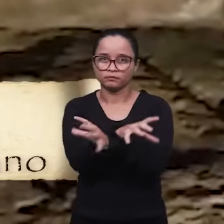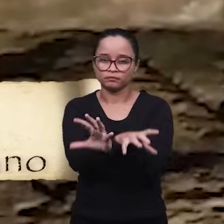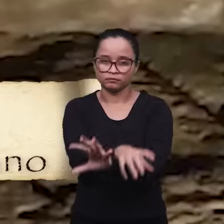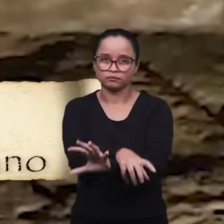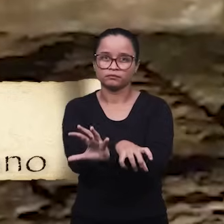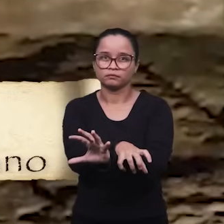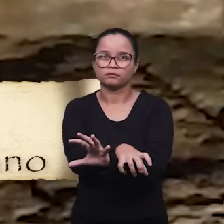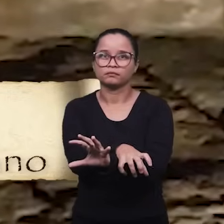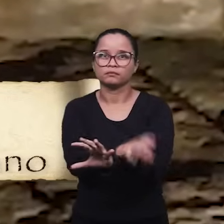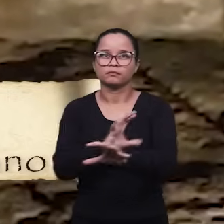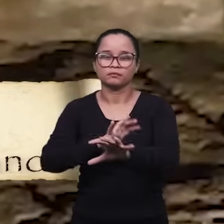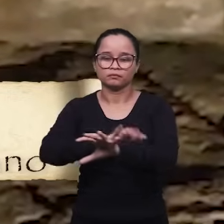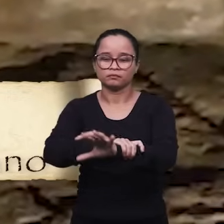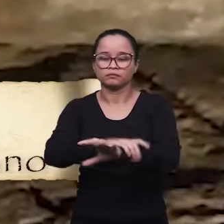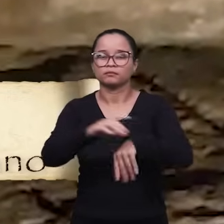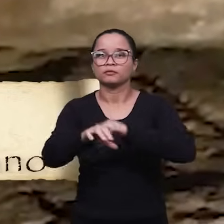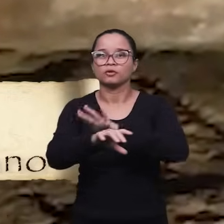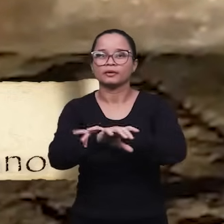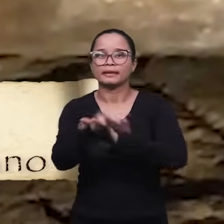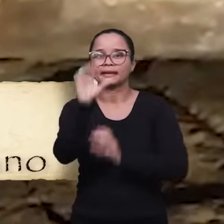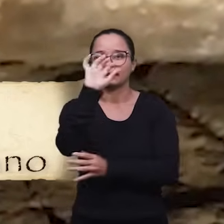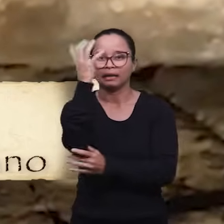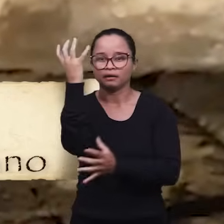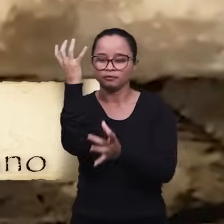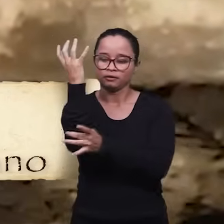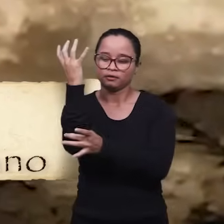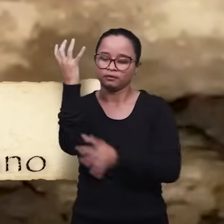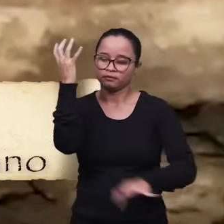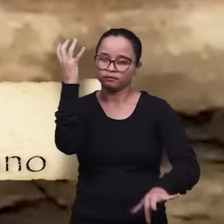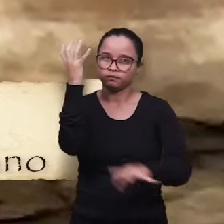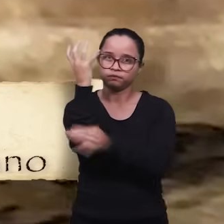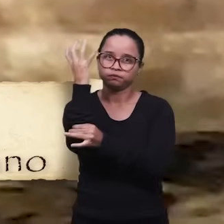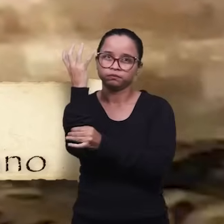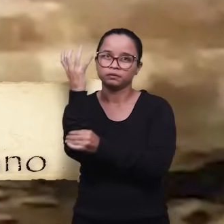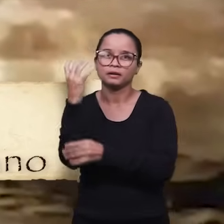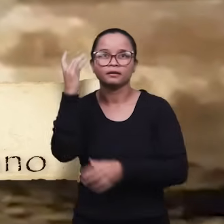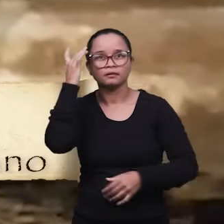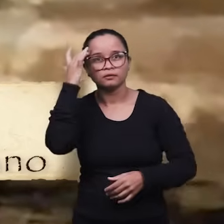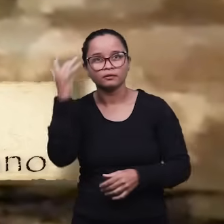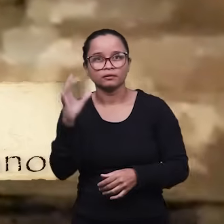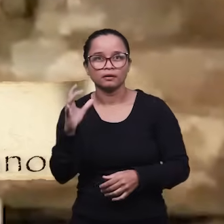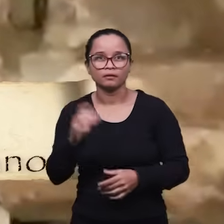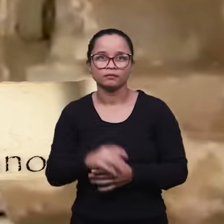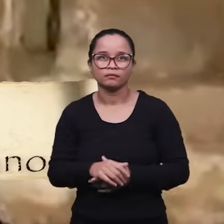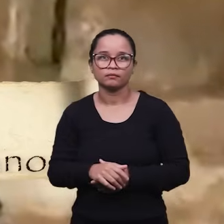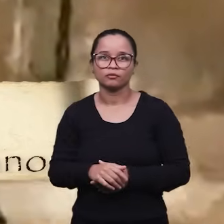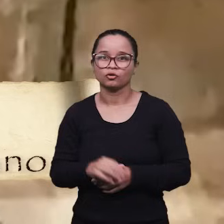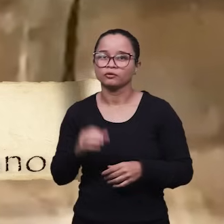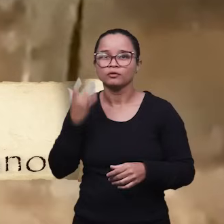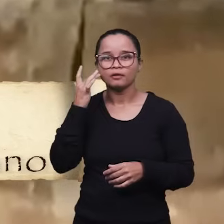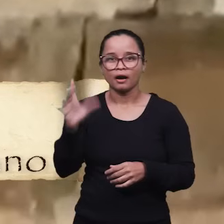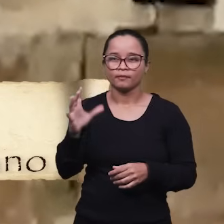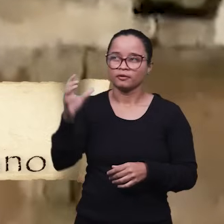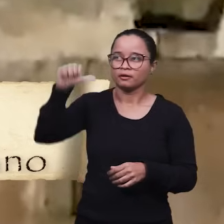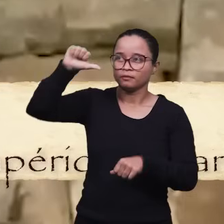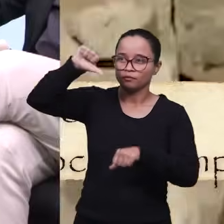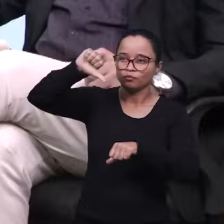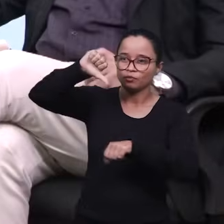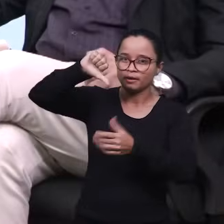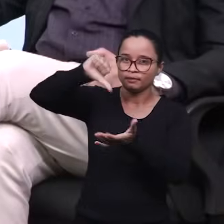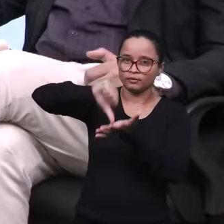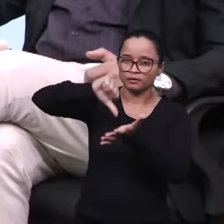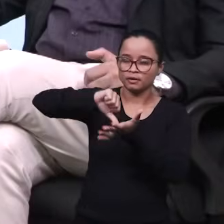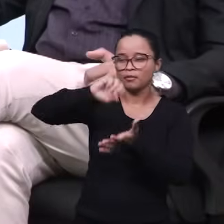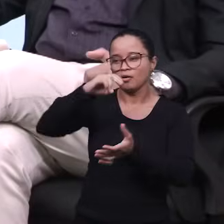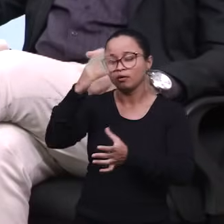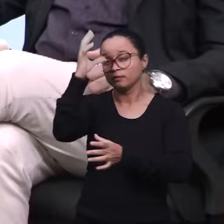cadeias no tronco. Não se sabe se esse tronco era por cima ou se tinha um tronco onde era...